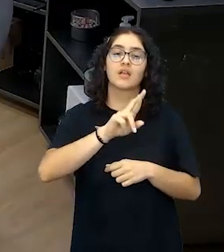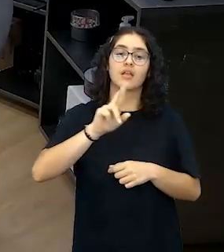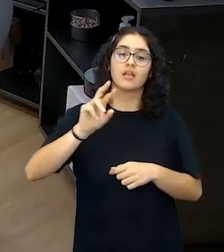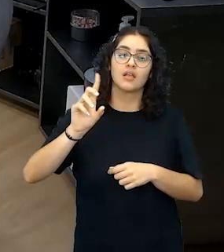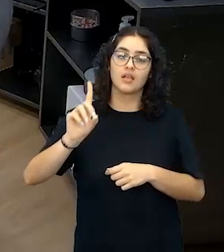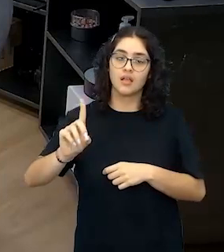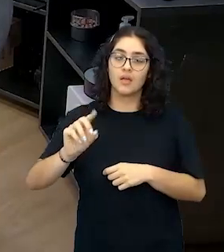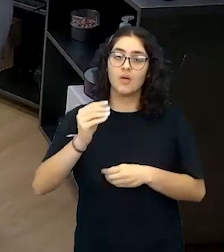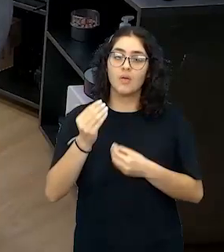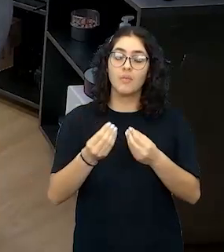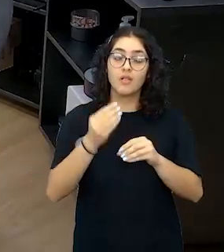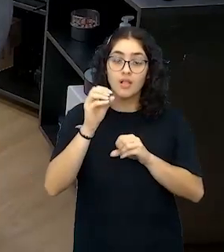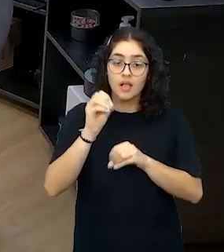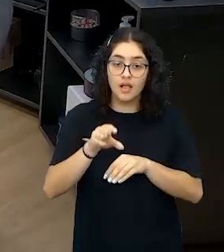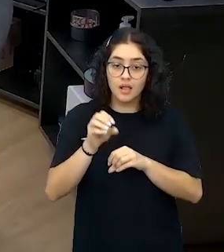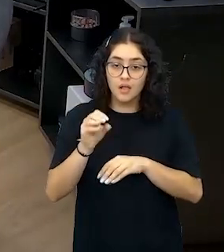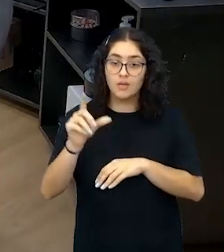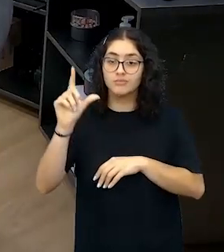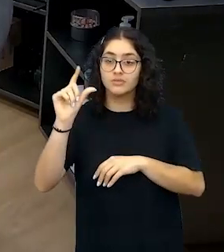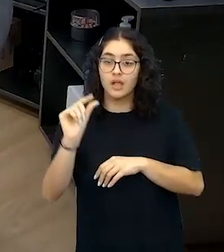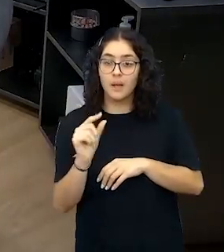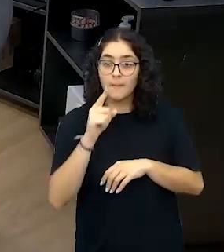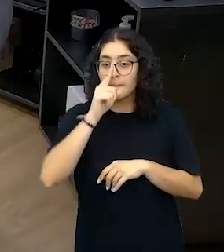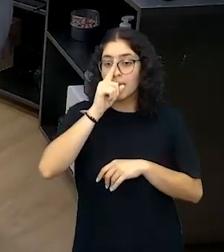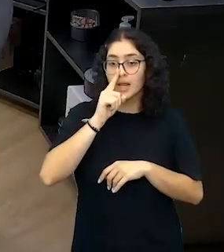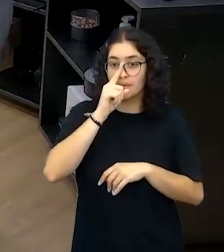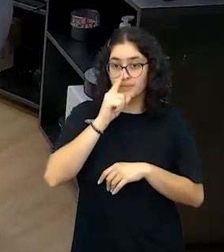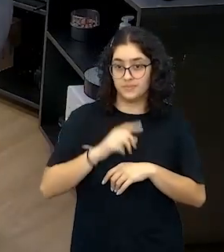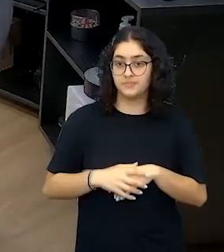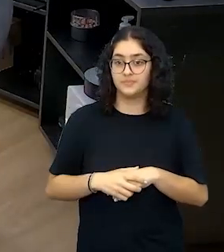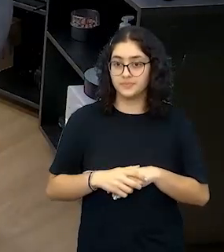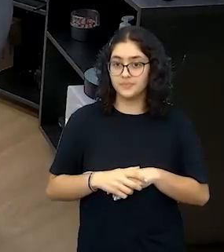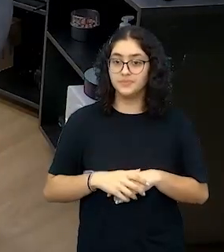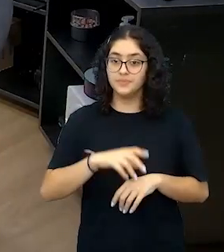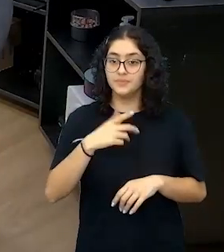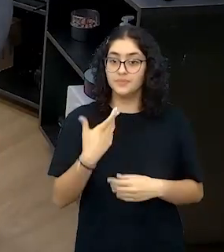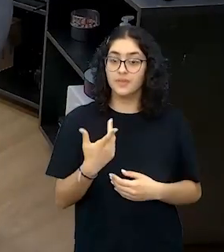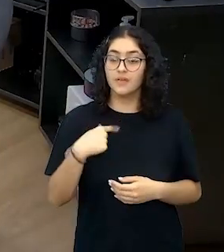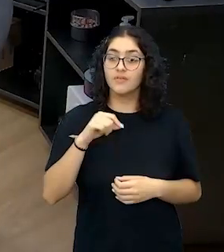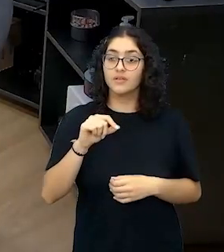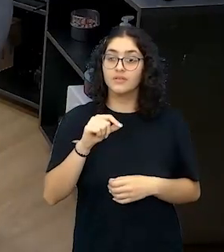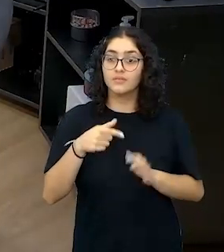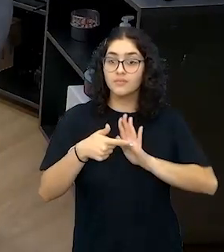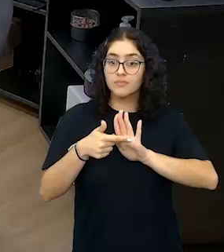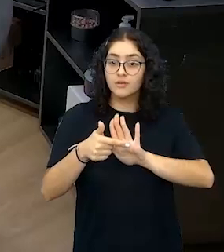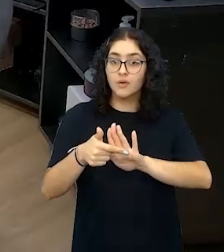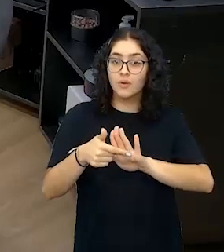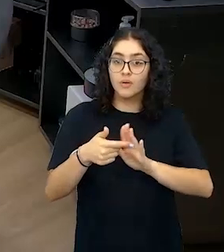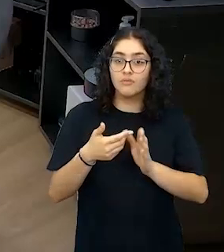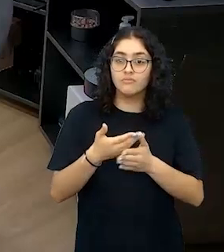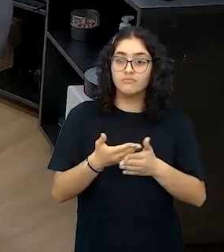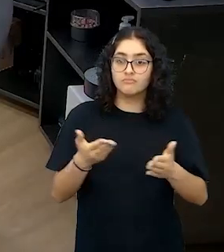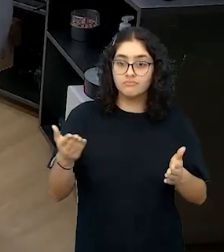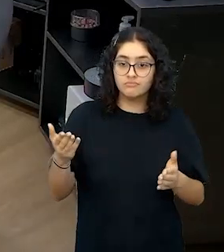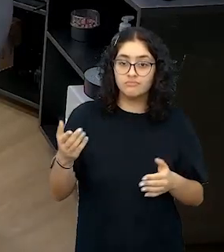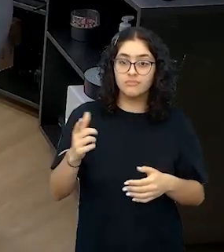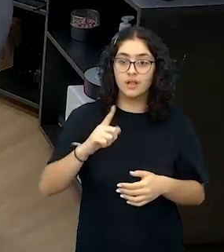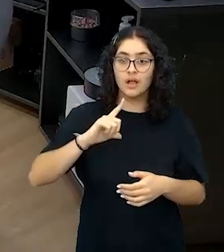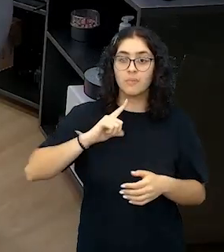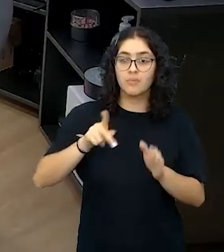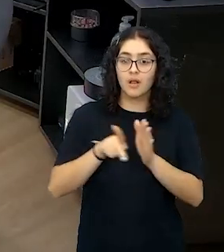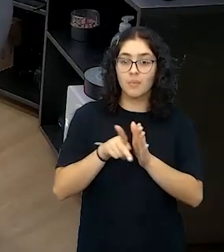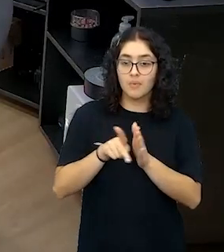Redução de Riscos e Desastres. Professor Ivan, nós vamos fazer um voo panorâmico aqui nessa nossa